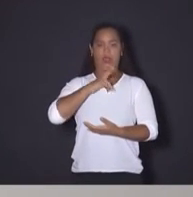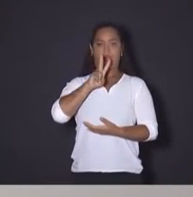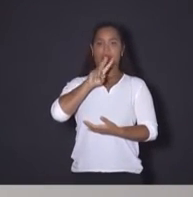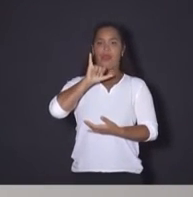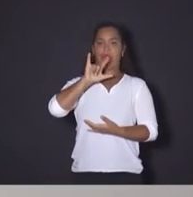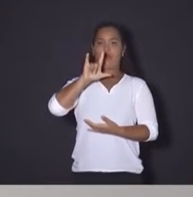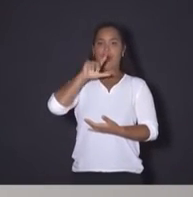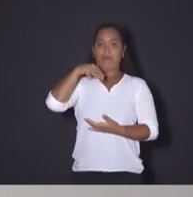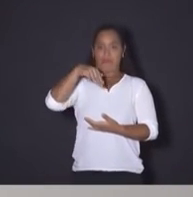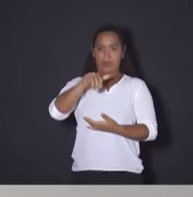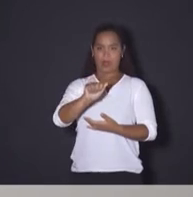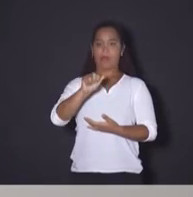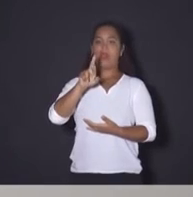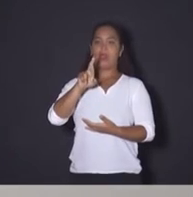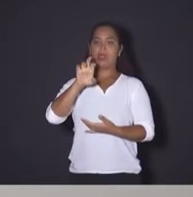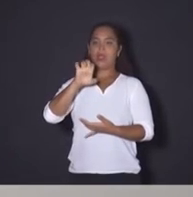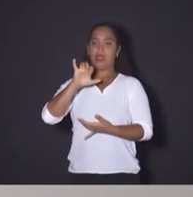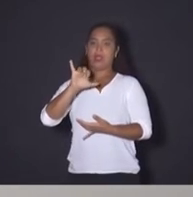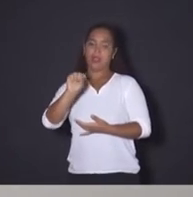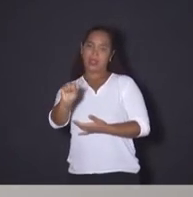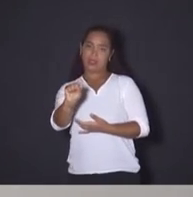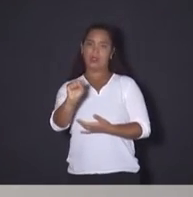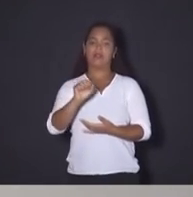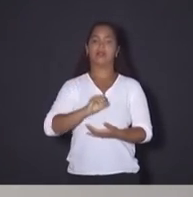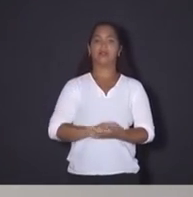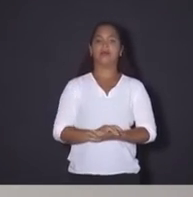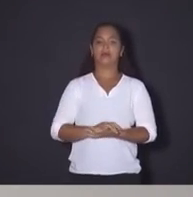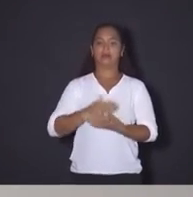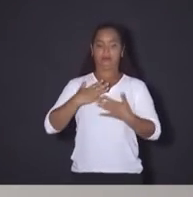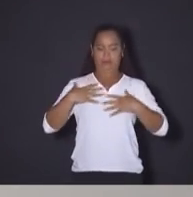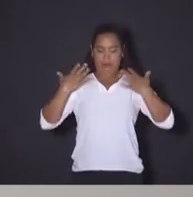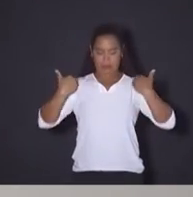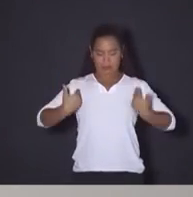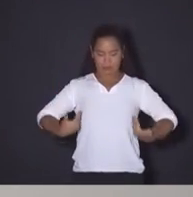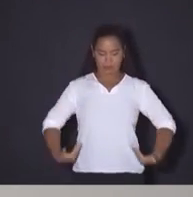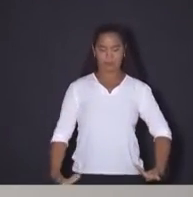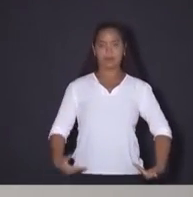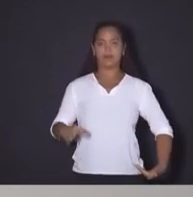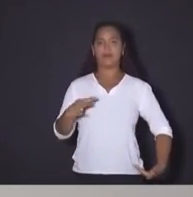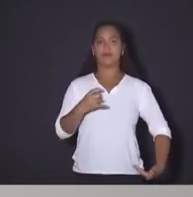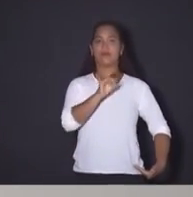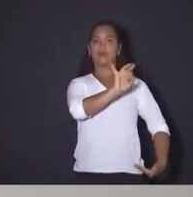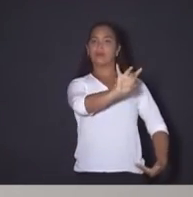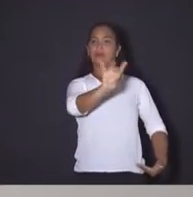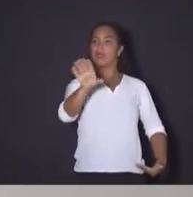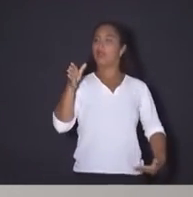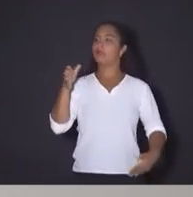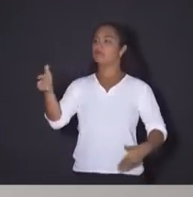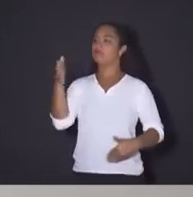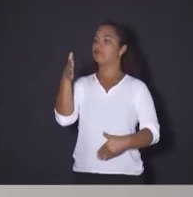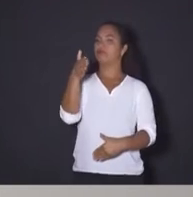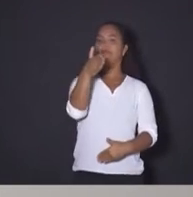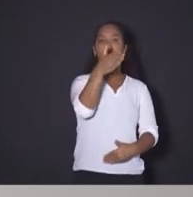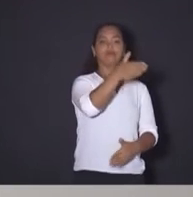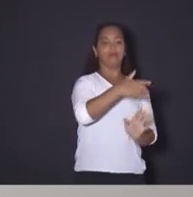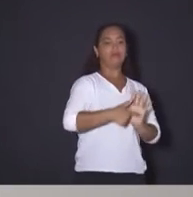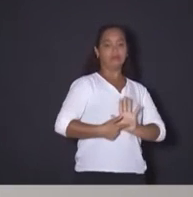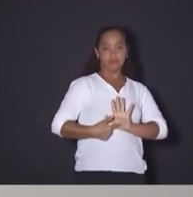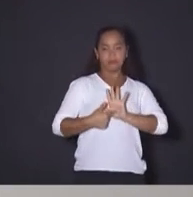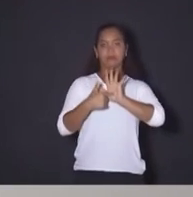reis com nome sobrenome esse corpo nosso inteiro em cada lugar que nós chegamos ele fala